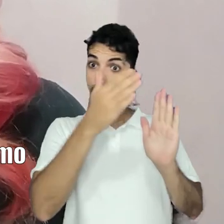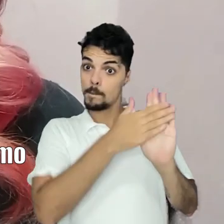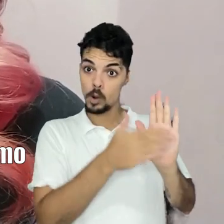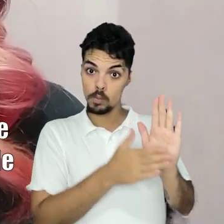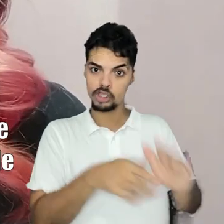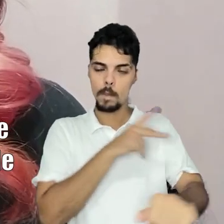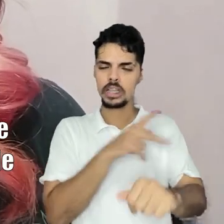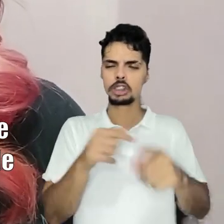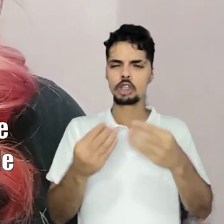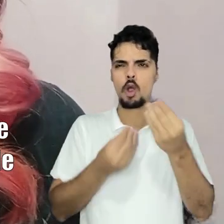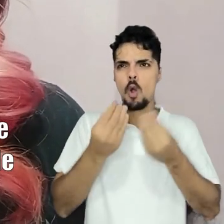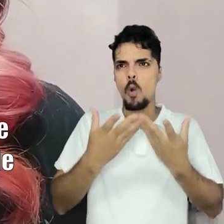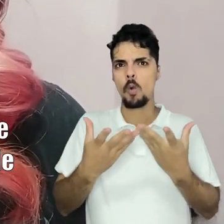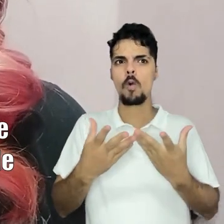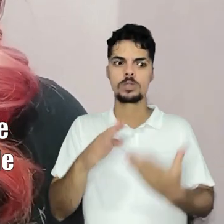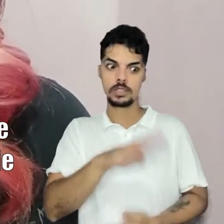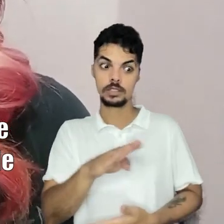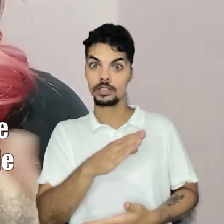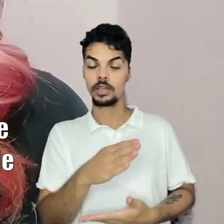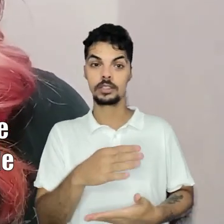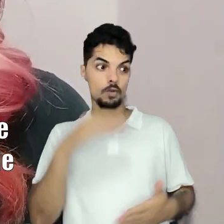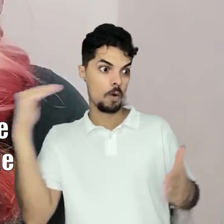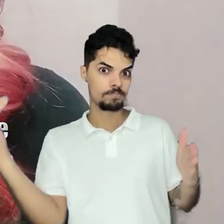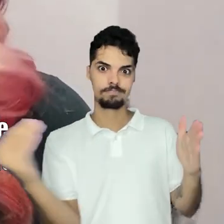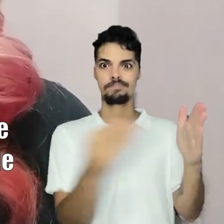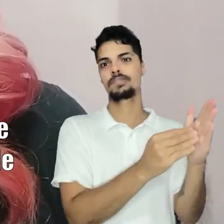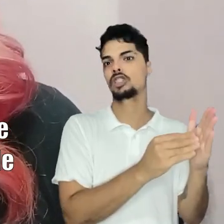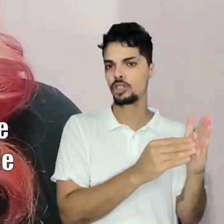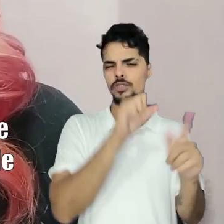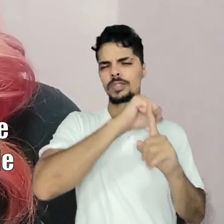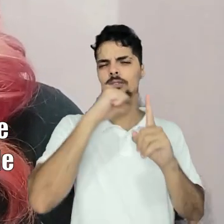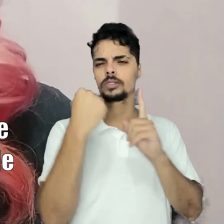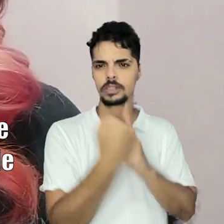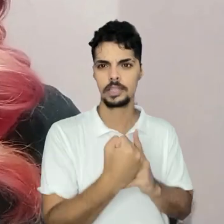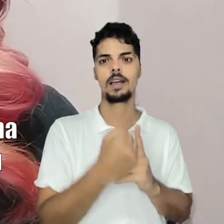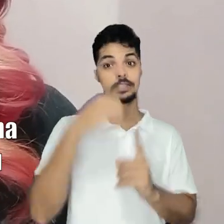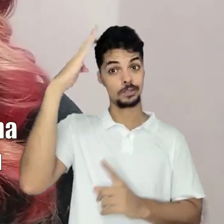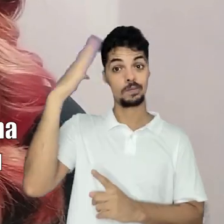pedagógica, é possível dialogar com os estudantes sobre qual o papel do negro na sociedade